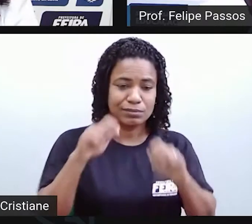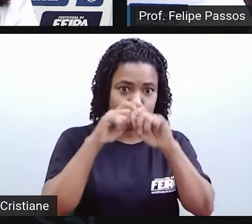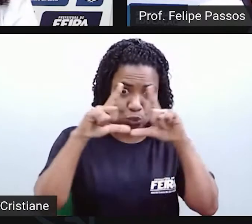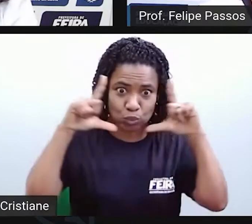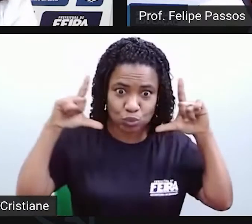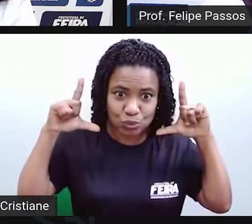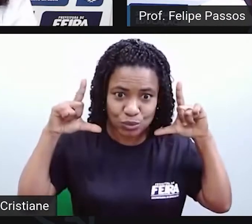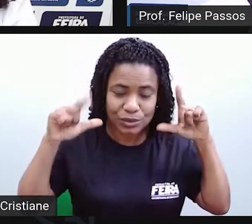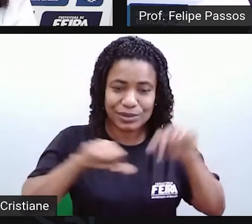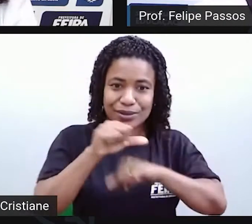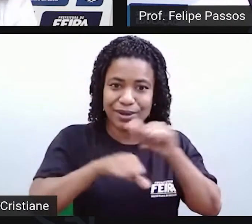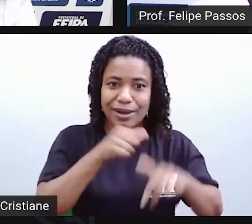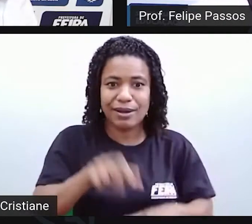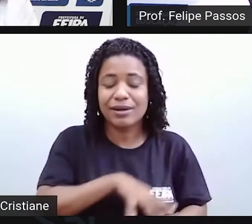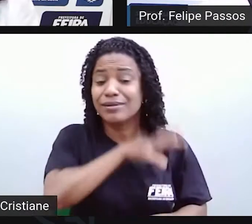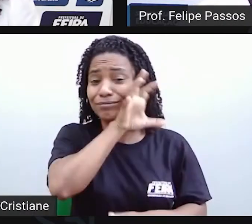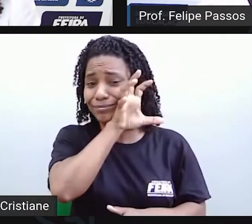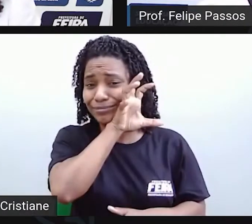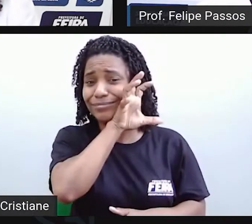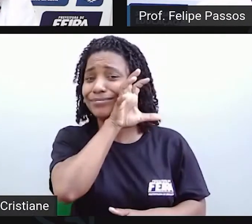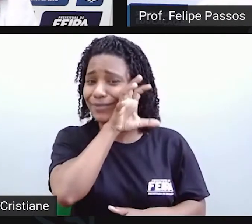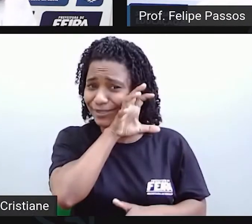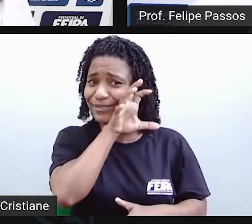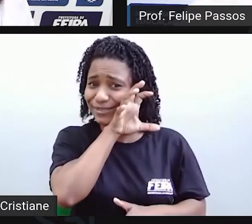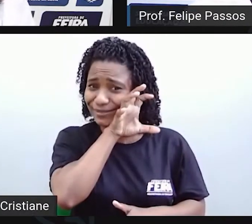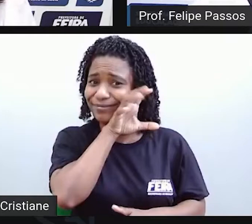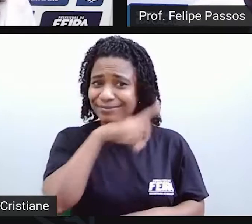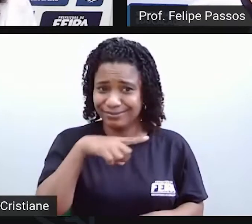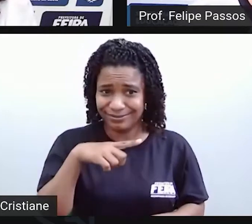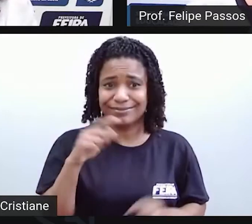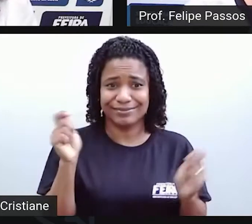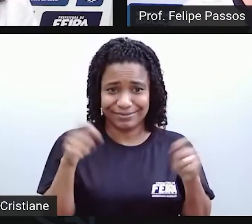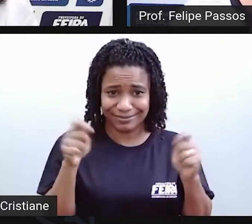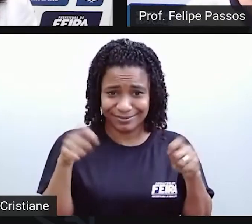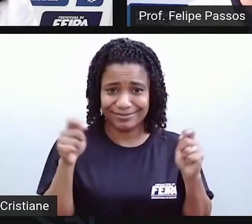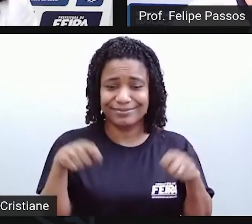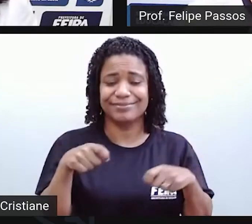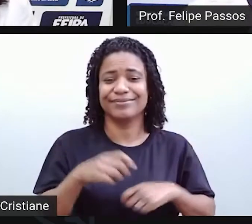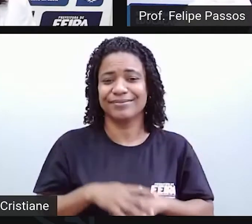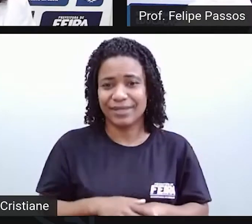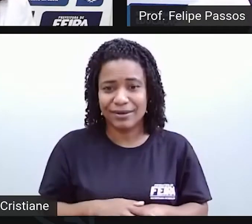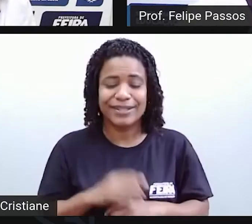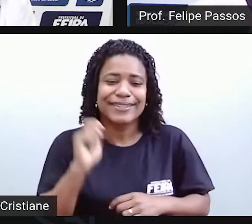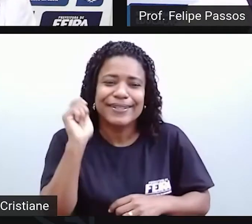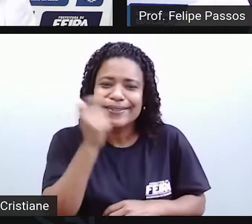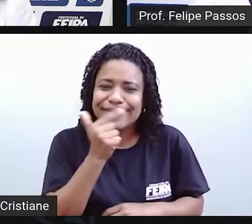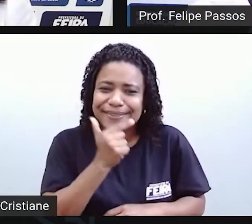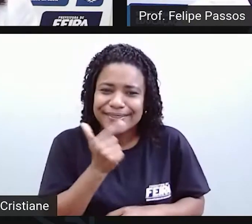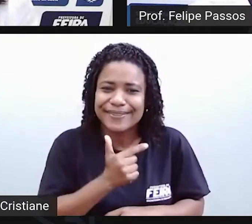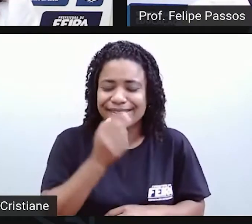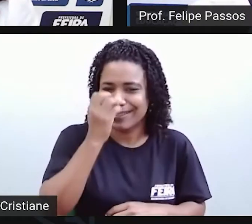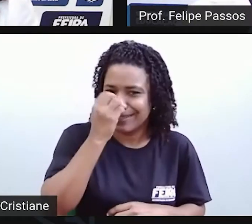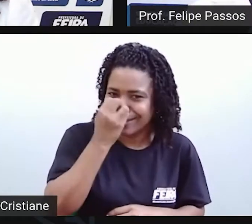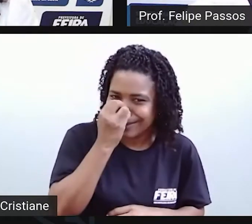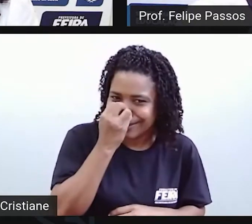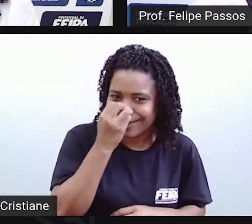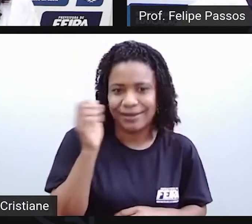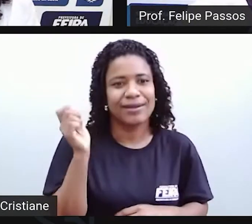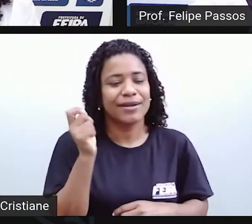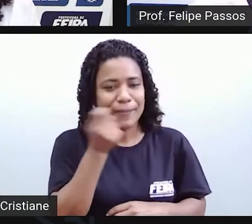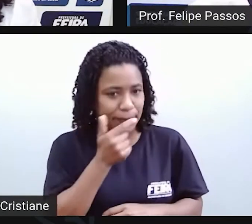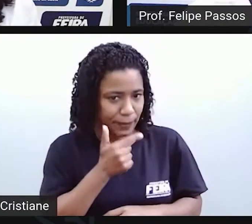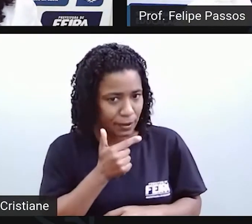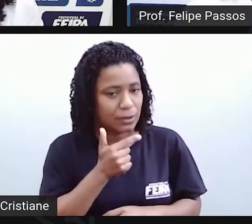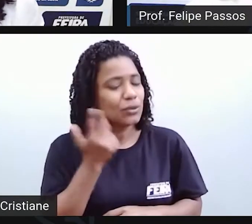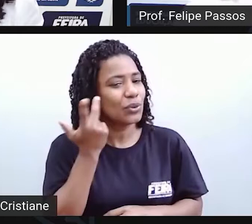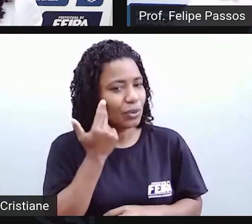né? Sim. Então, assim, essa é a parte divertida, de resenha, mas isso que você trouxe